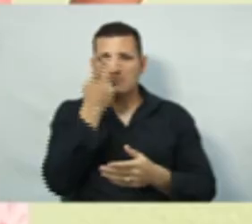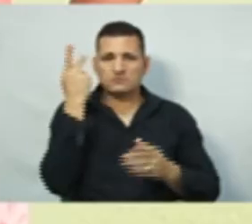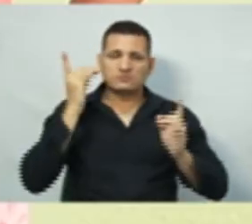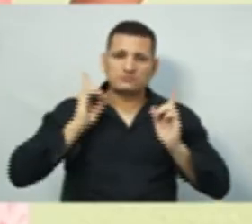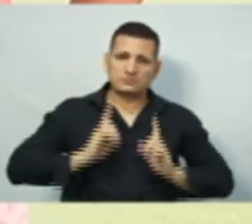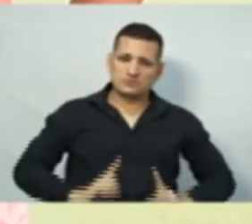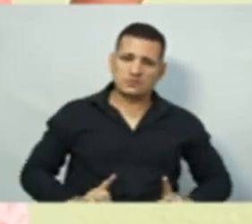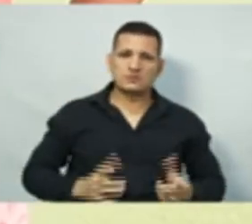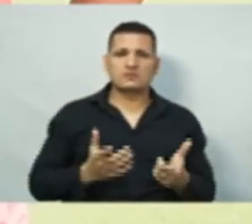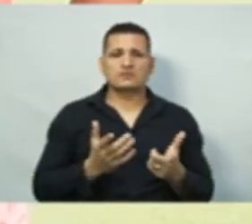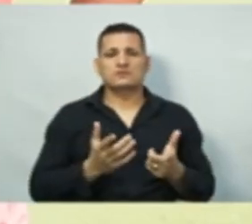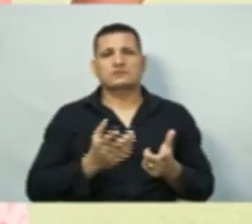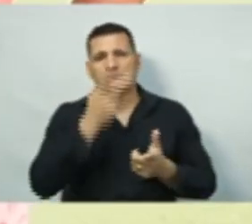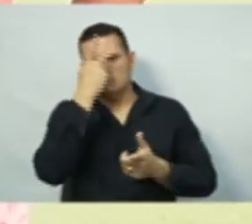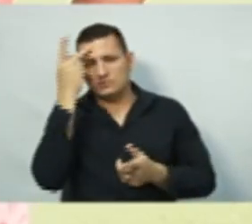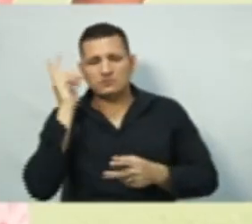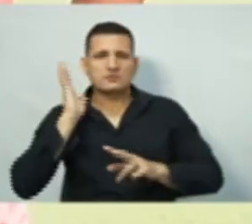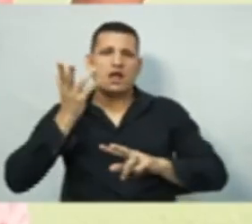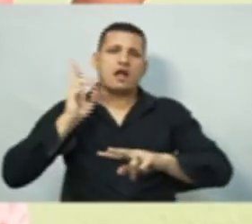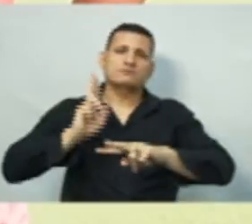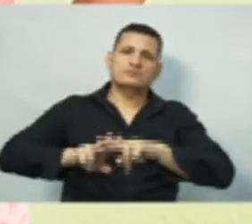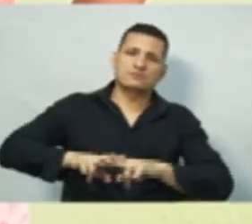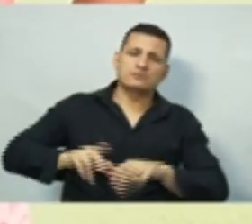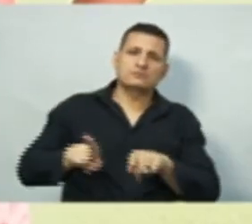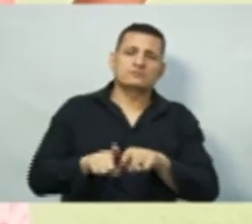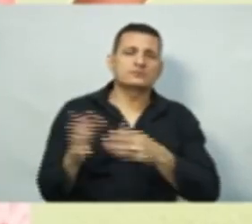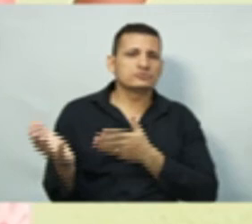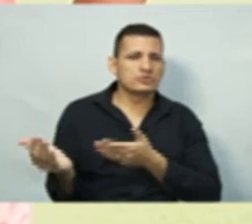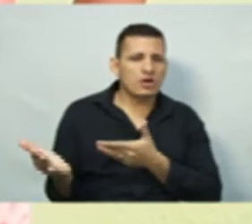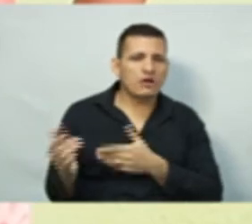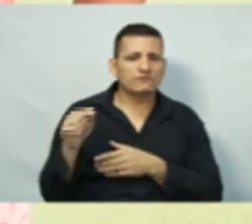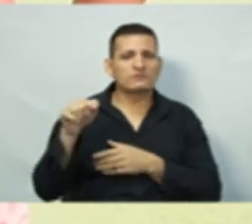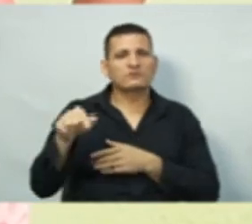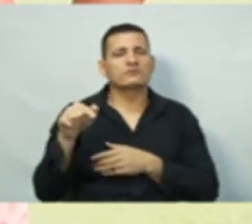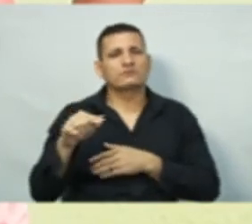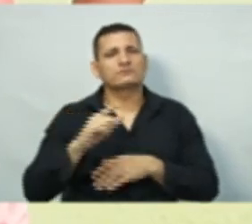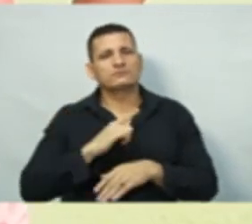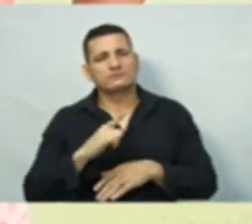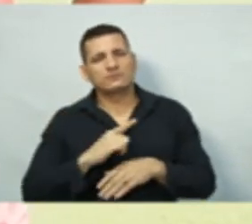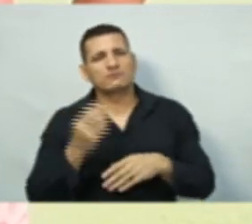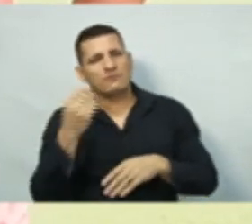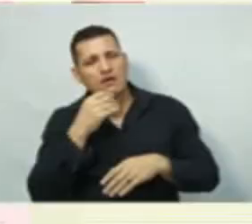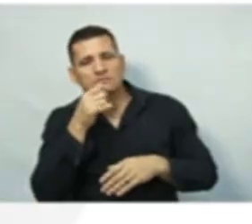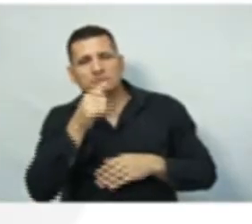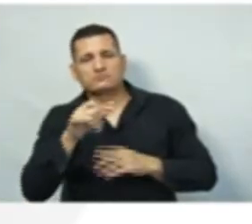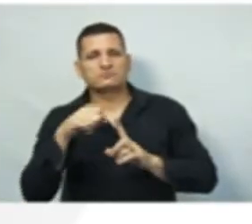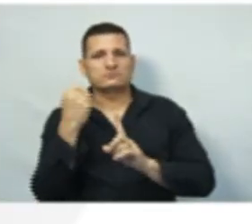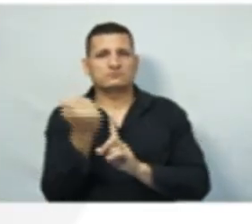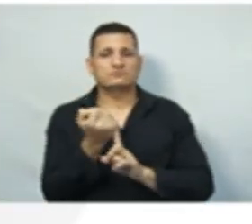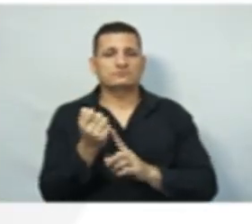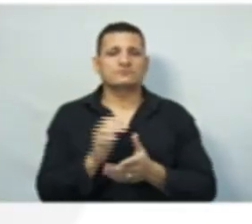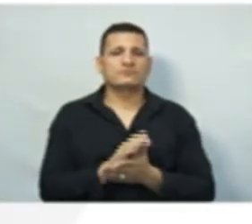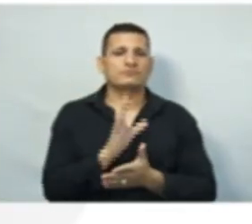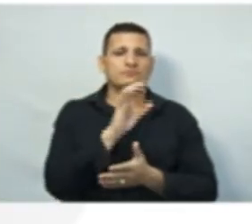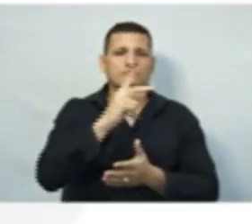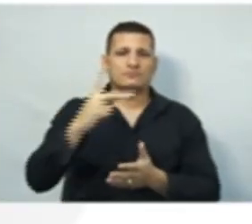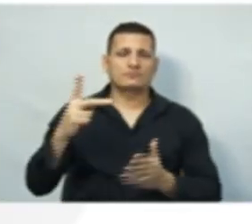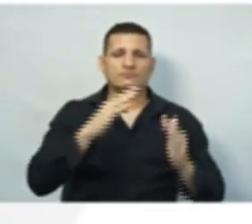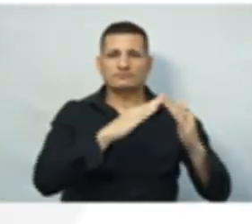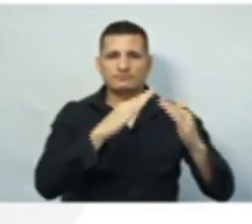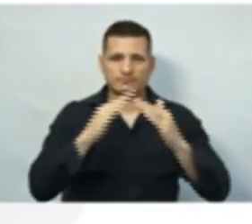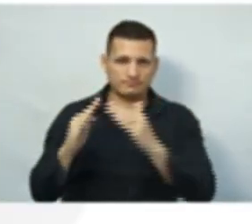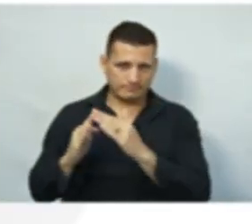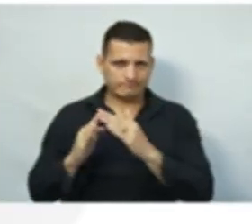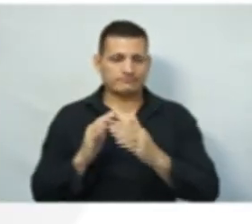deficiência, egressos do sistema prisional e adolescentes em situação de vulnerabilidade social. Cooperativismo